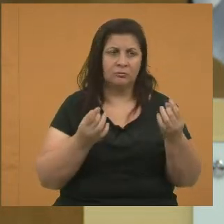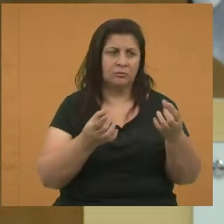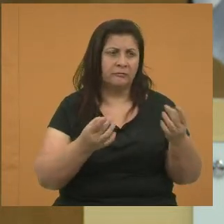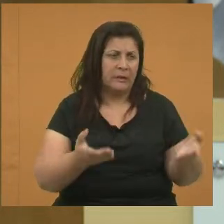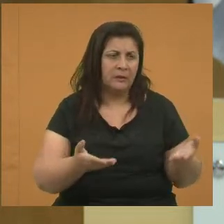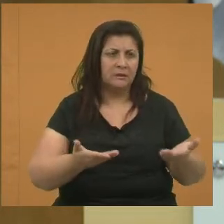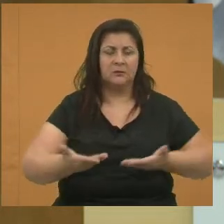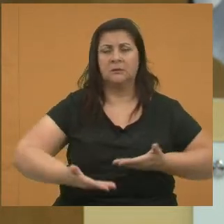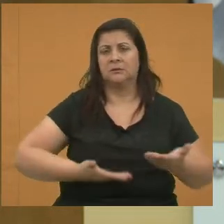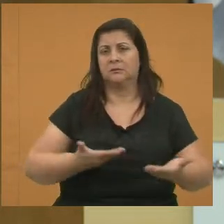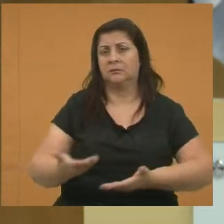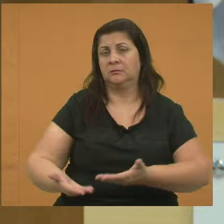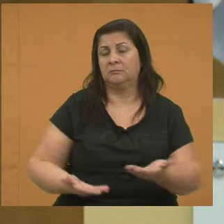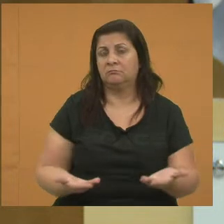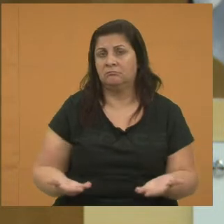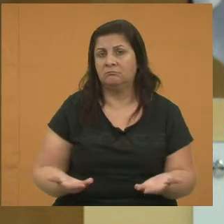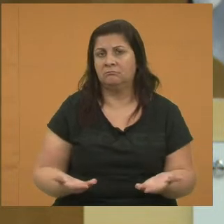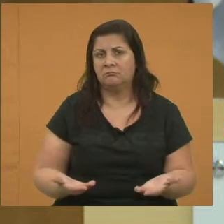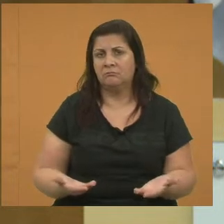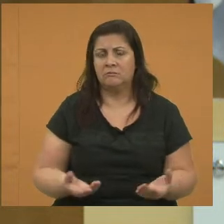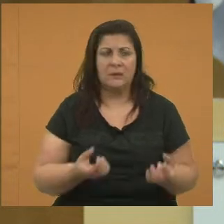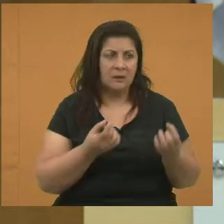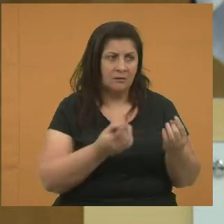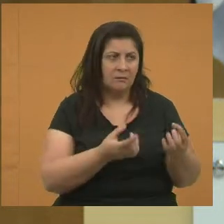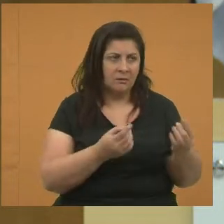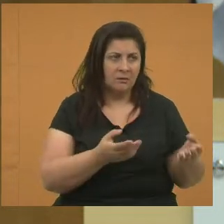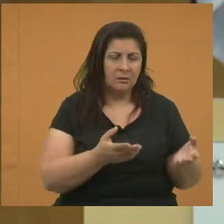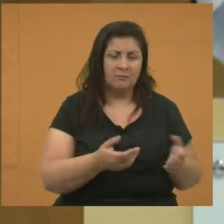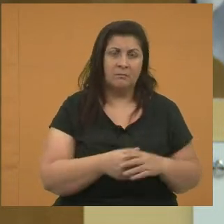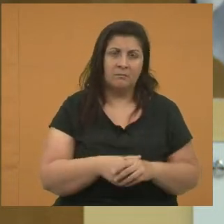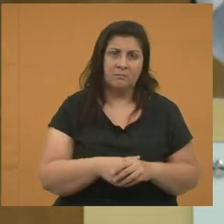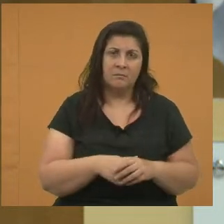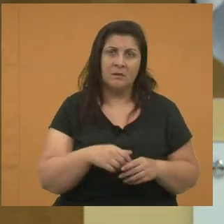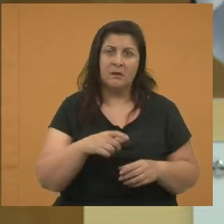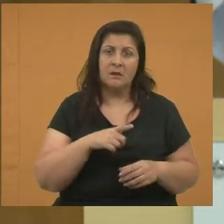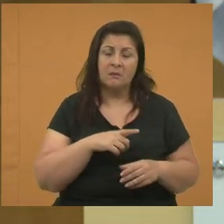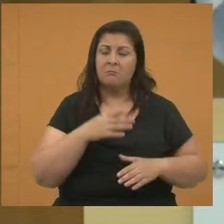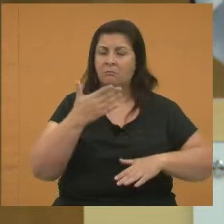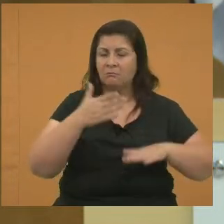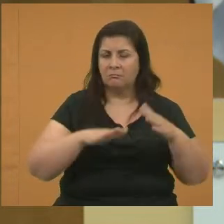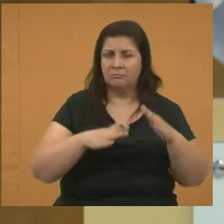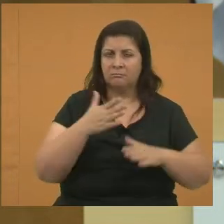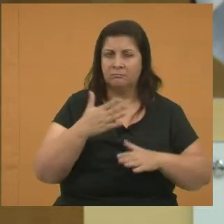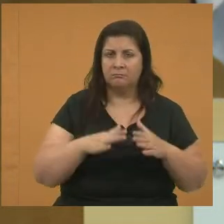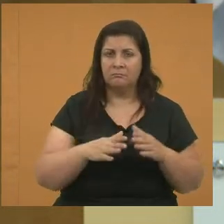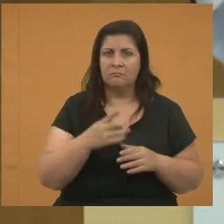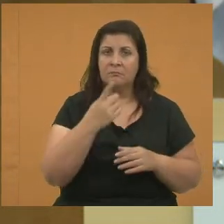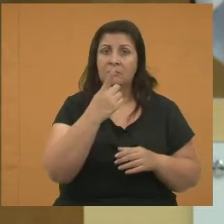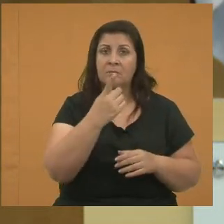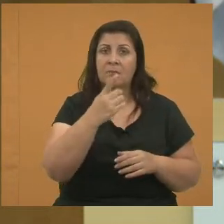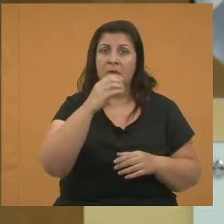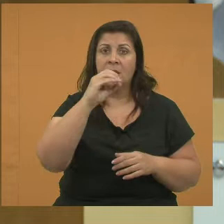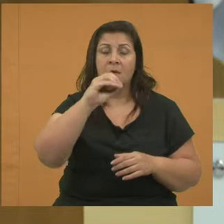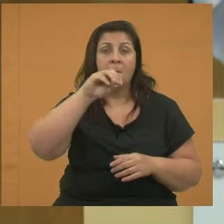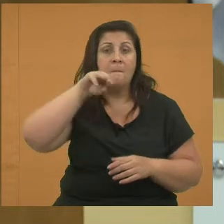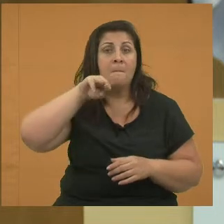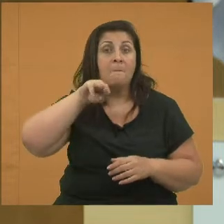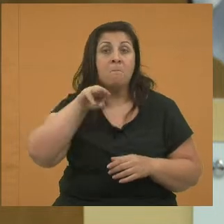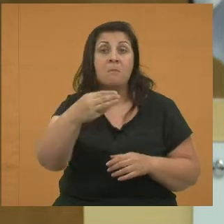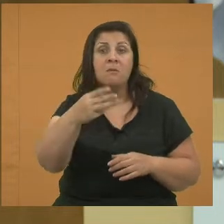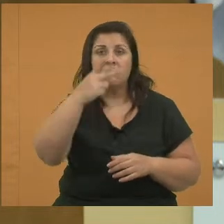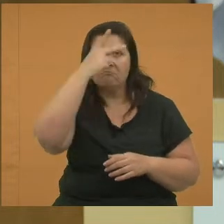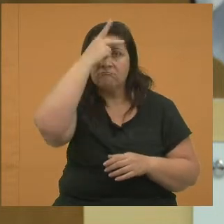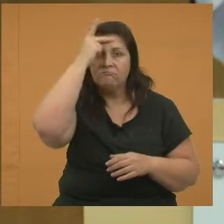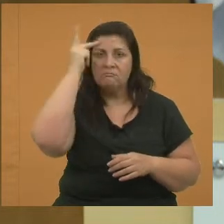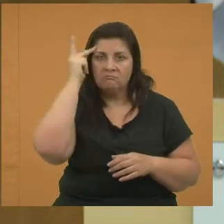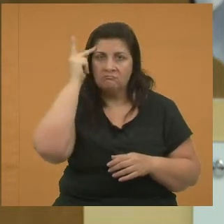enfim, o varejo, ele emprega aproximadamente 10 milhões de pessoas